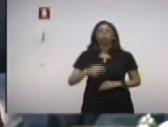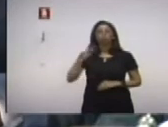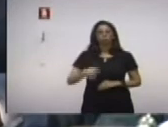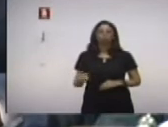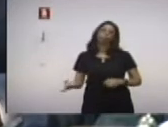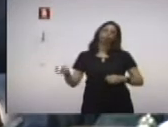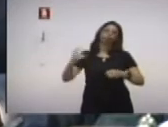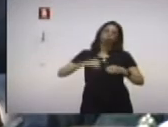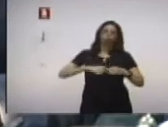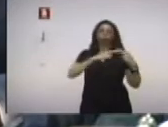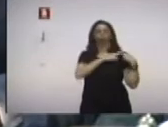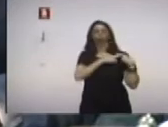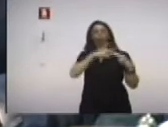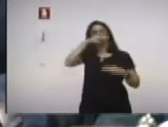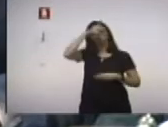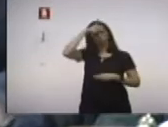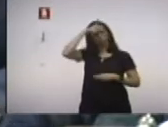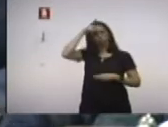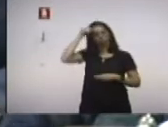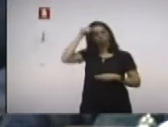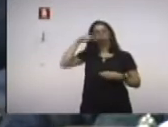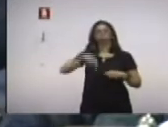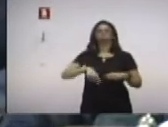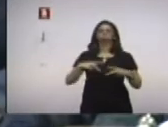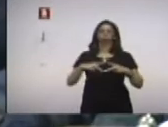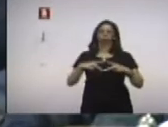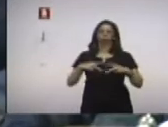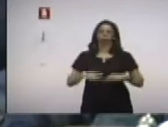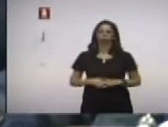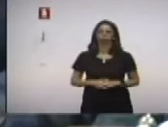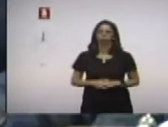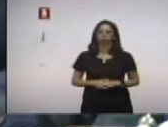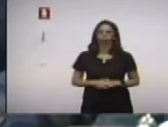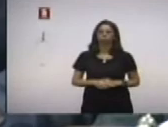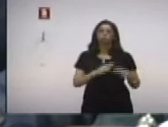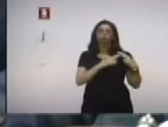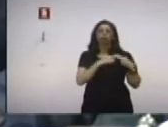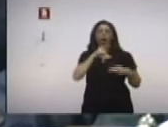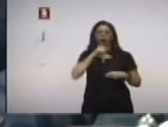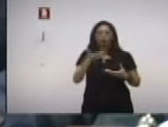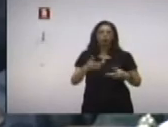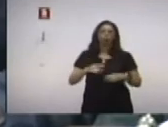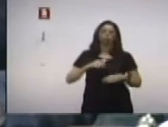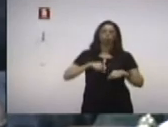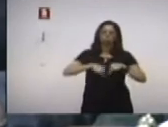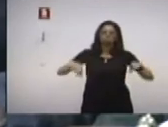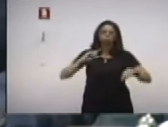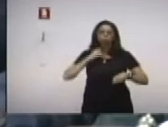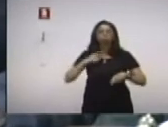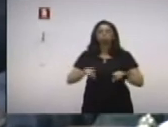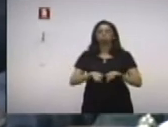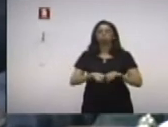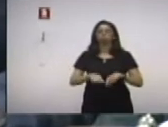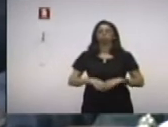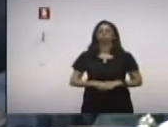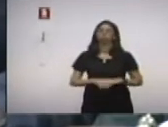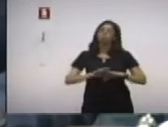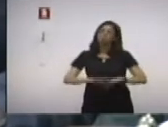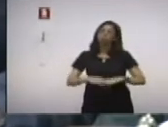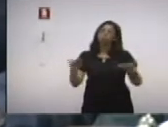todos os outros bens Imóveis da empresa e com